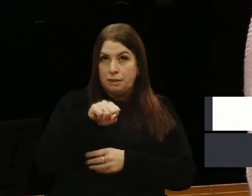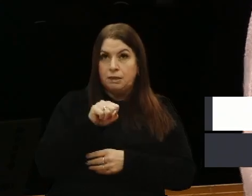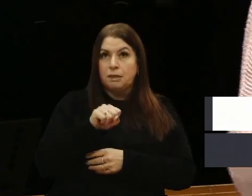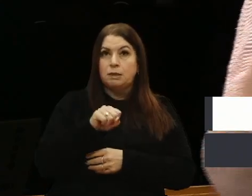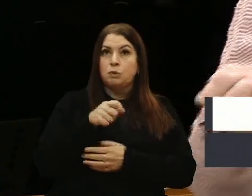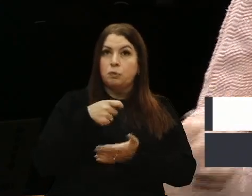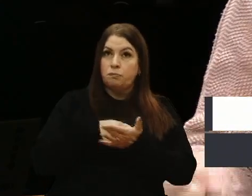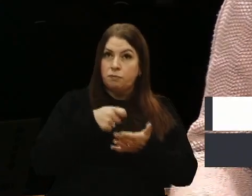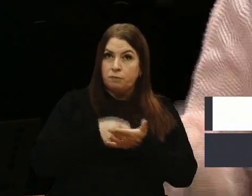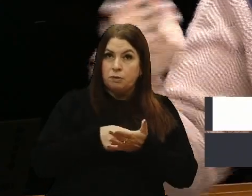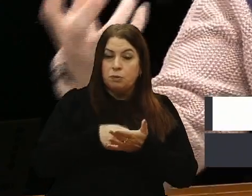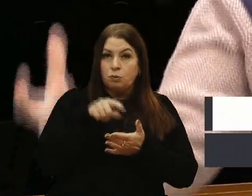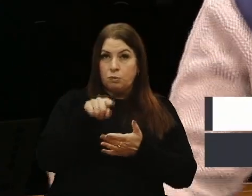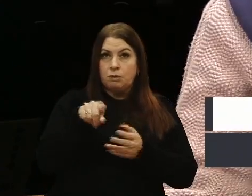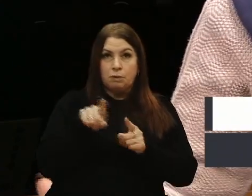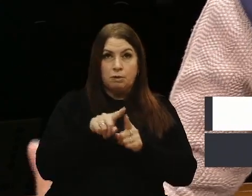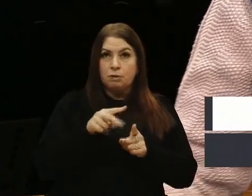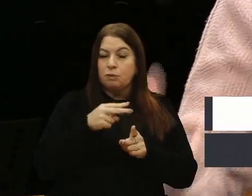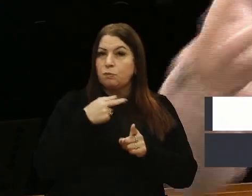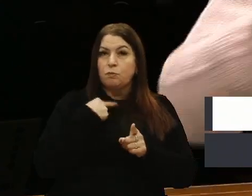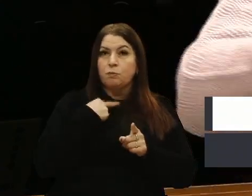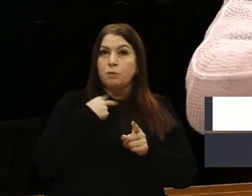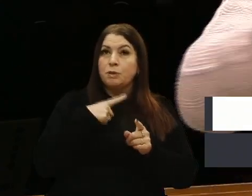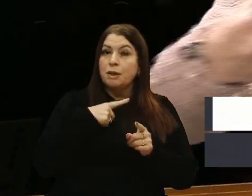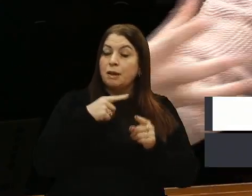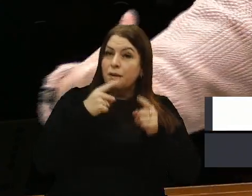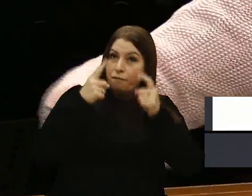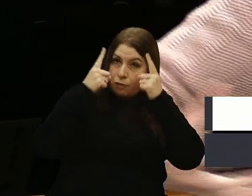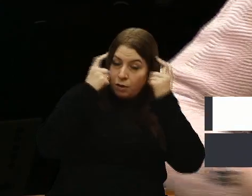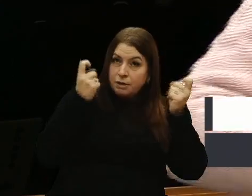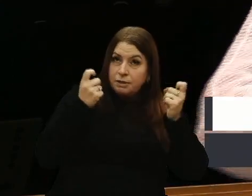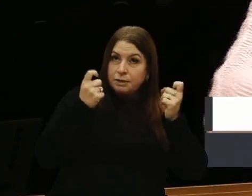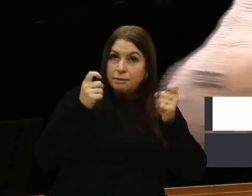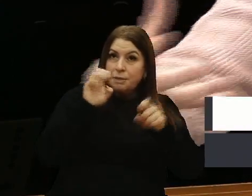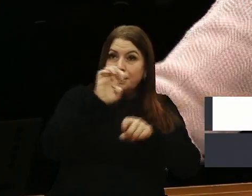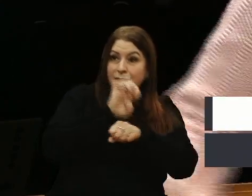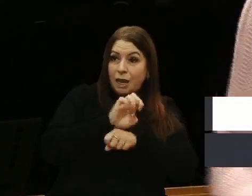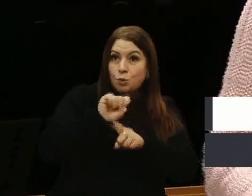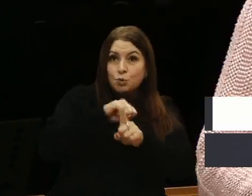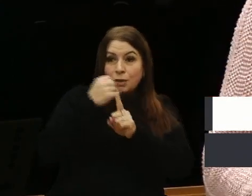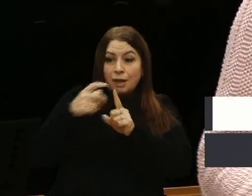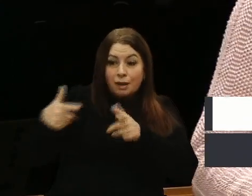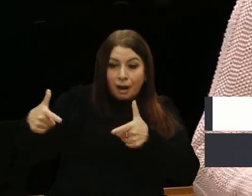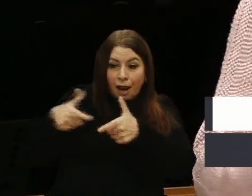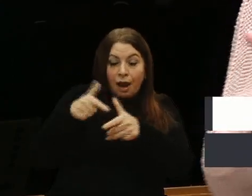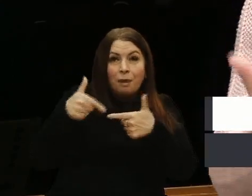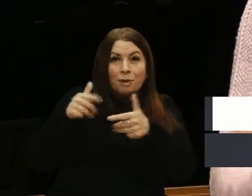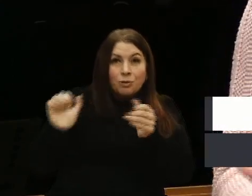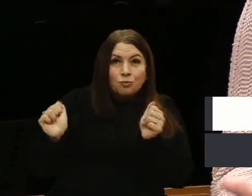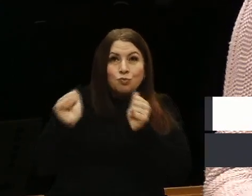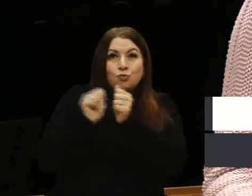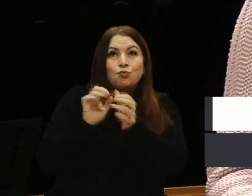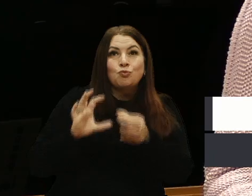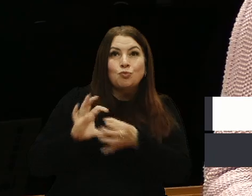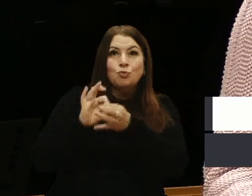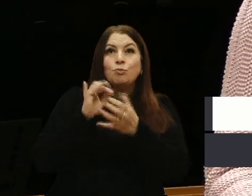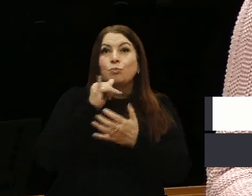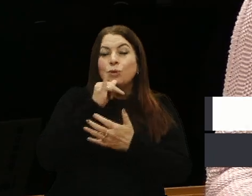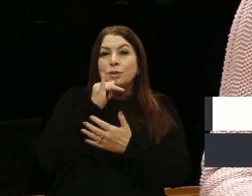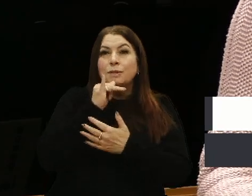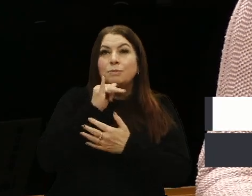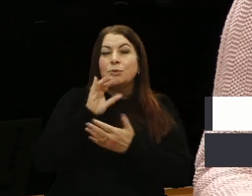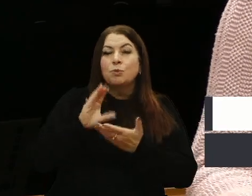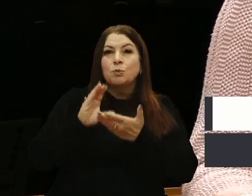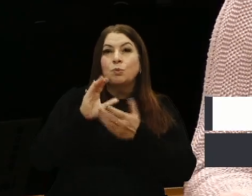seus deveres, um deles, inclusive, é não promover a violência, mas o Estado e a sociedade precisam trabalhar juntos. É por isso, por exemplo, que existe o